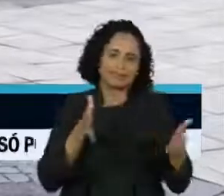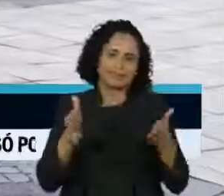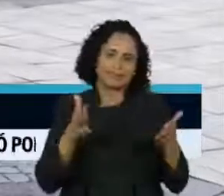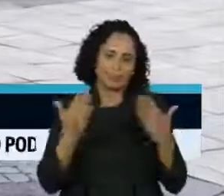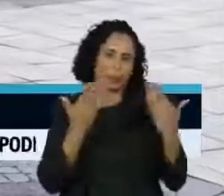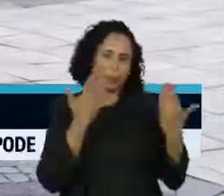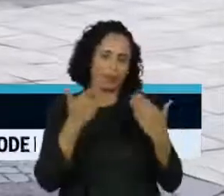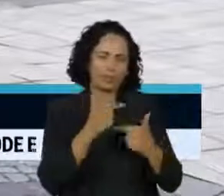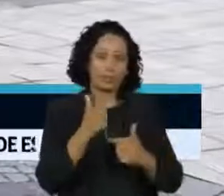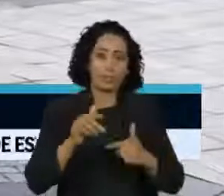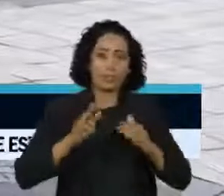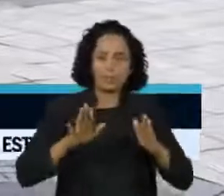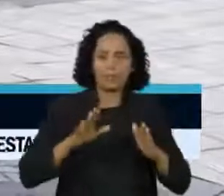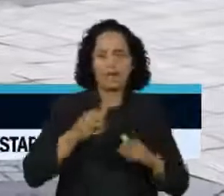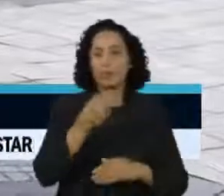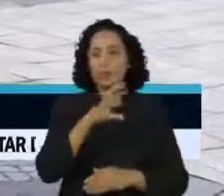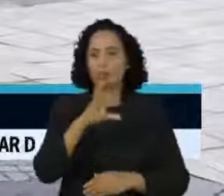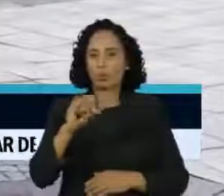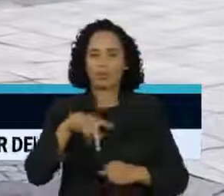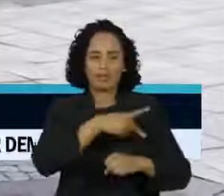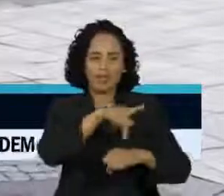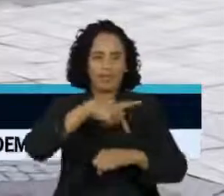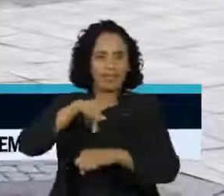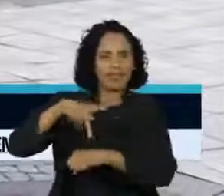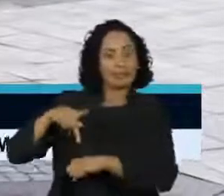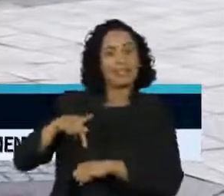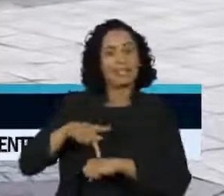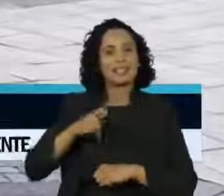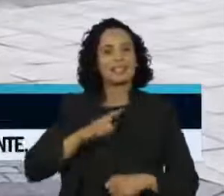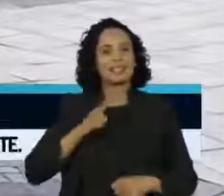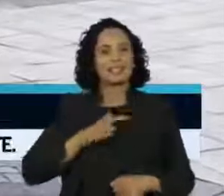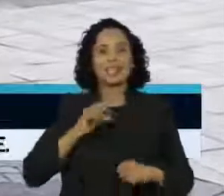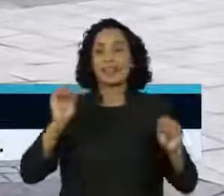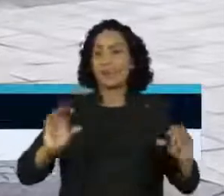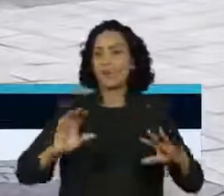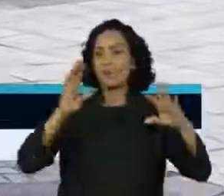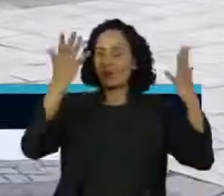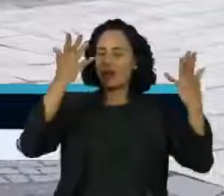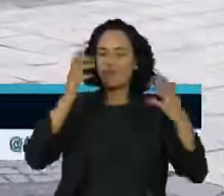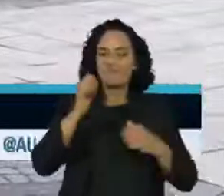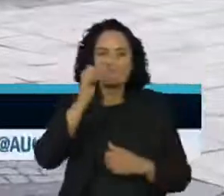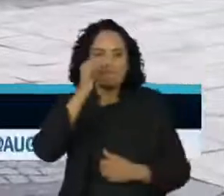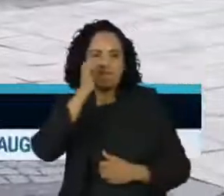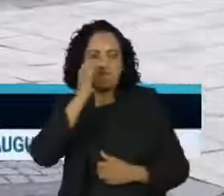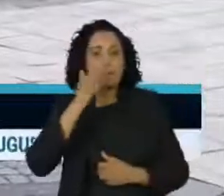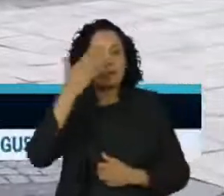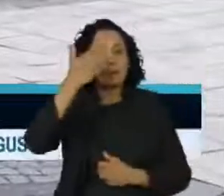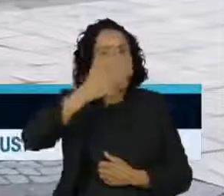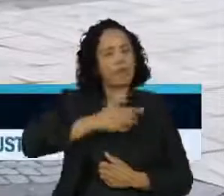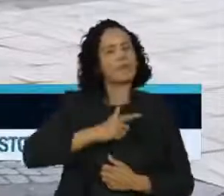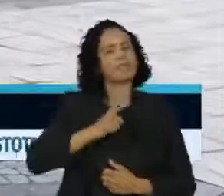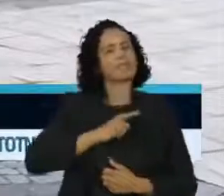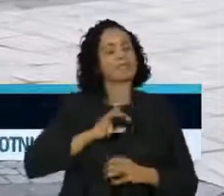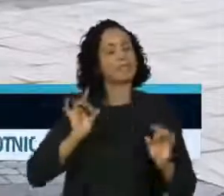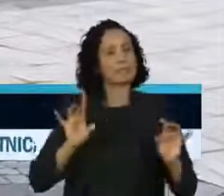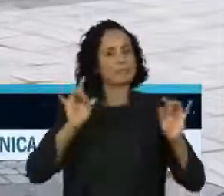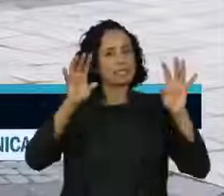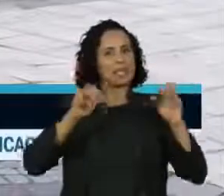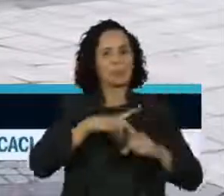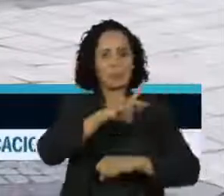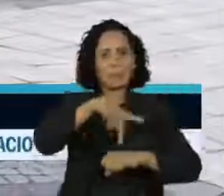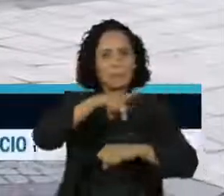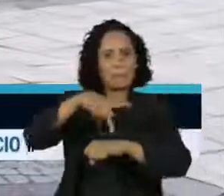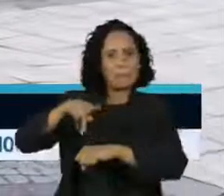mil expositores de 80 países prestigiam o evento, o que é bem abaixo dos 7.500 e mais de 100 países da edição de